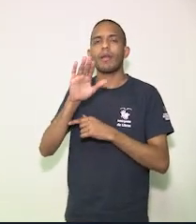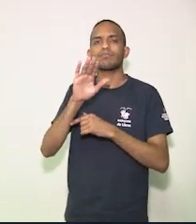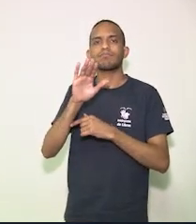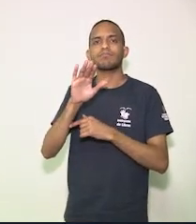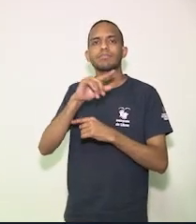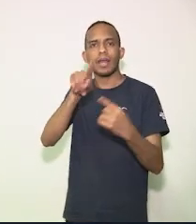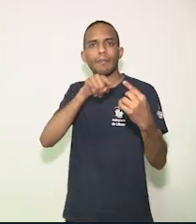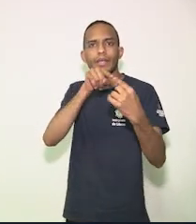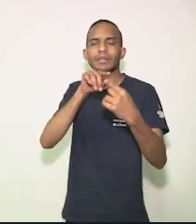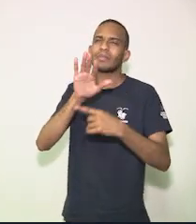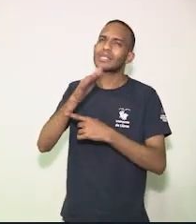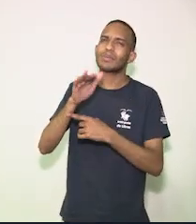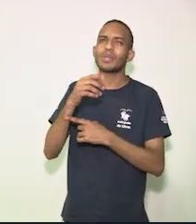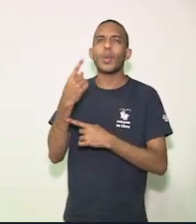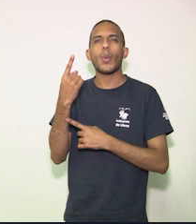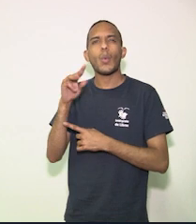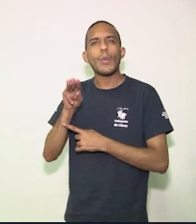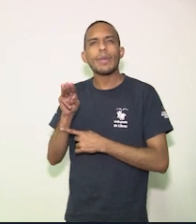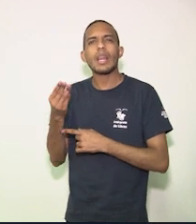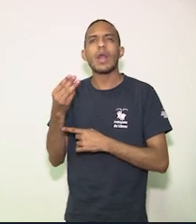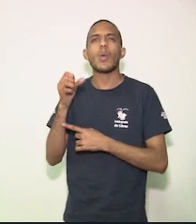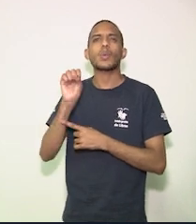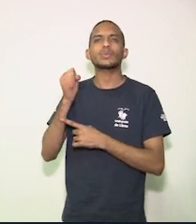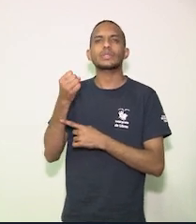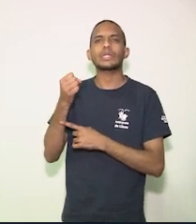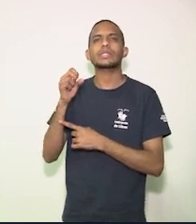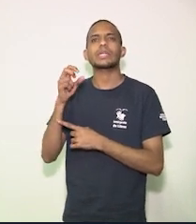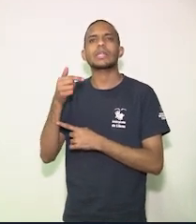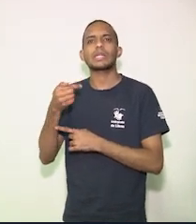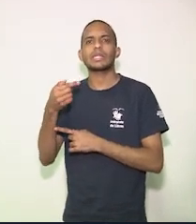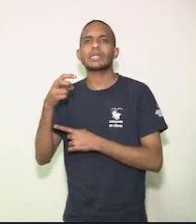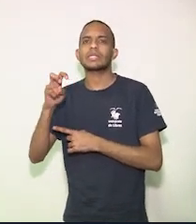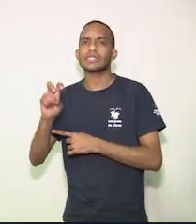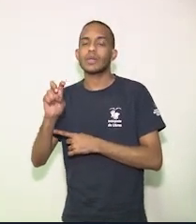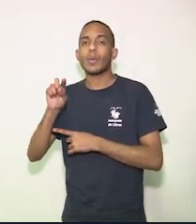15,8% de prevalência, algo em torno de